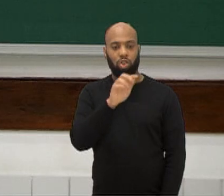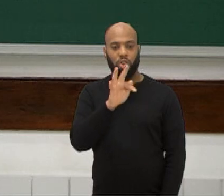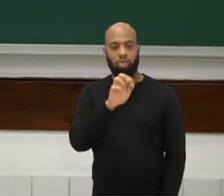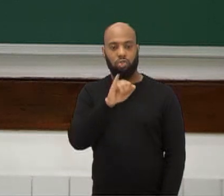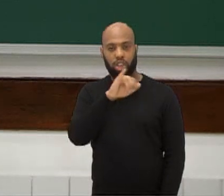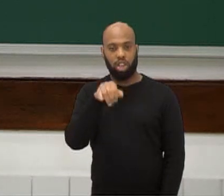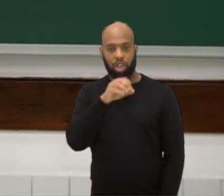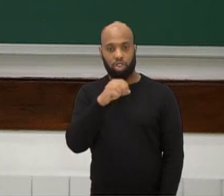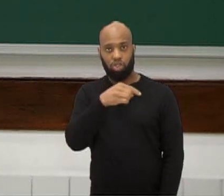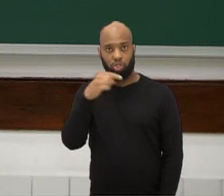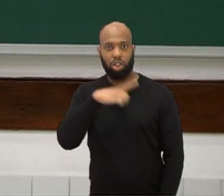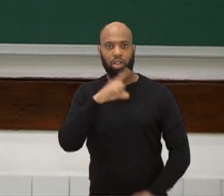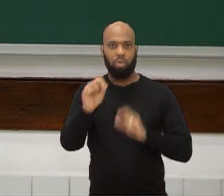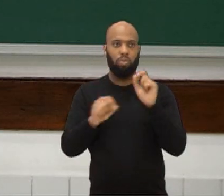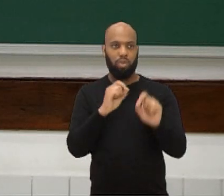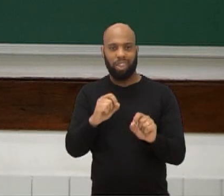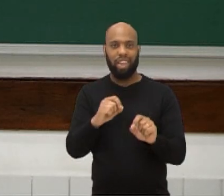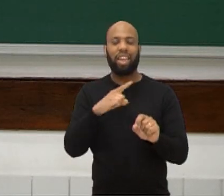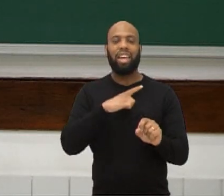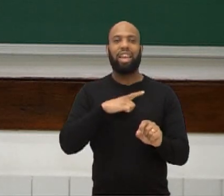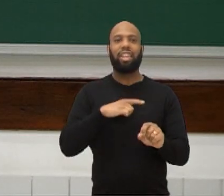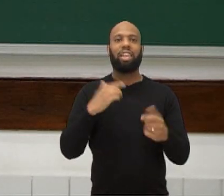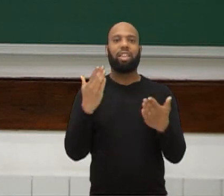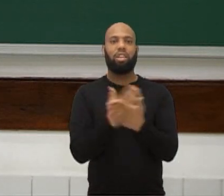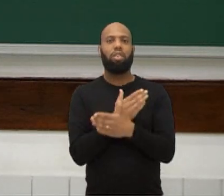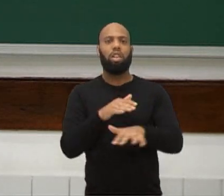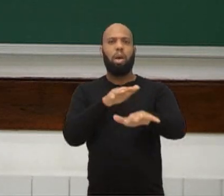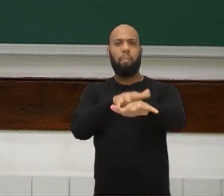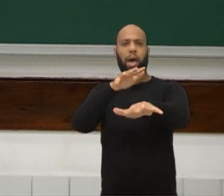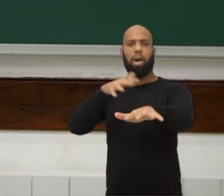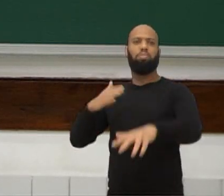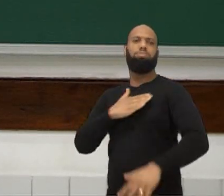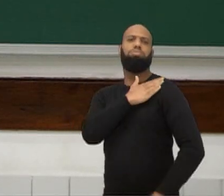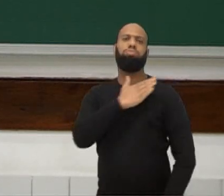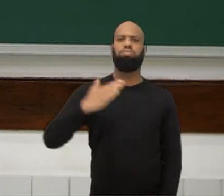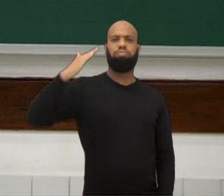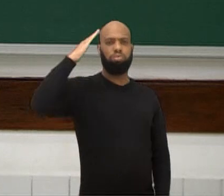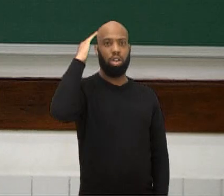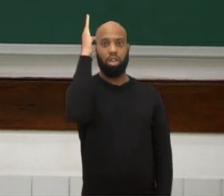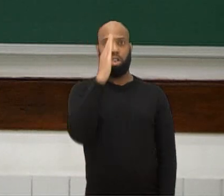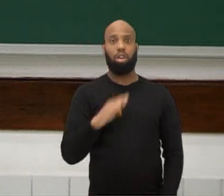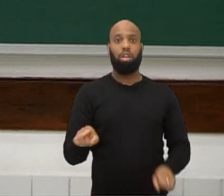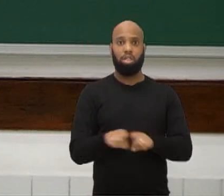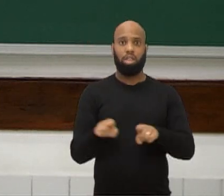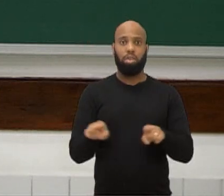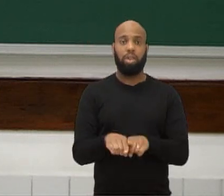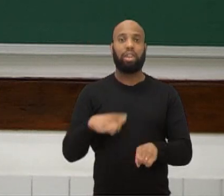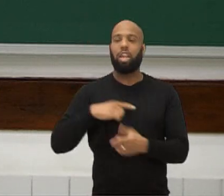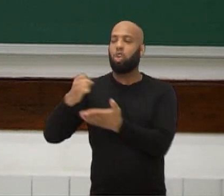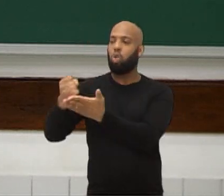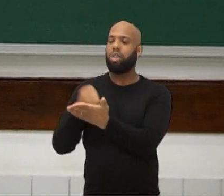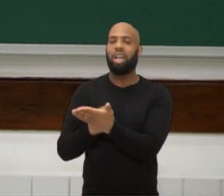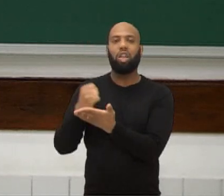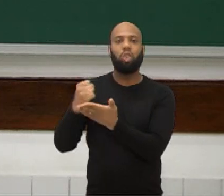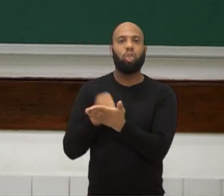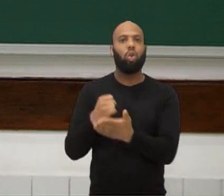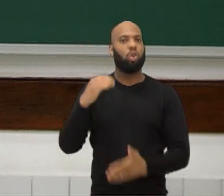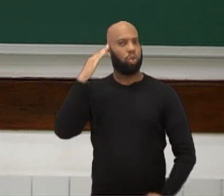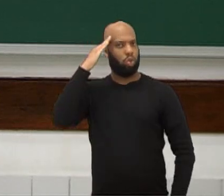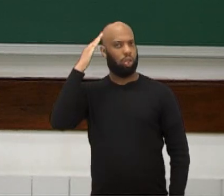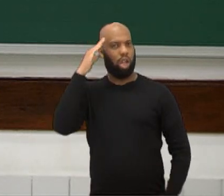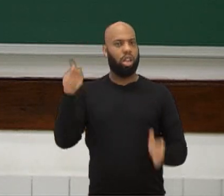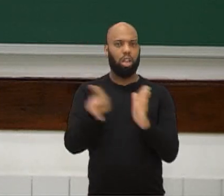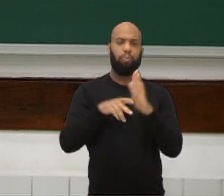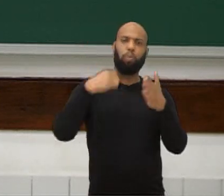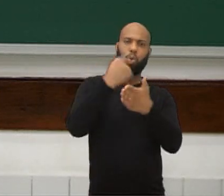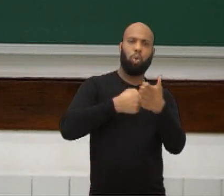uma repressão, ou seja, tropas de soldados brasileiros e soldados contratados para lutar pelo